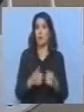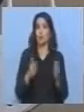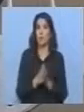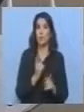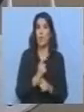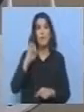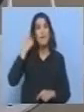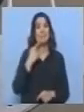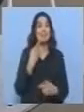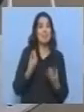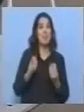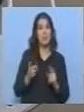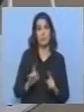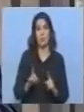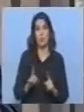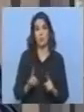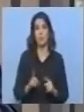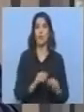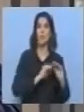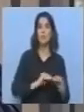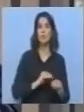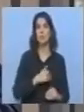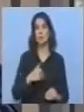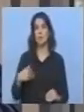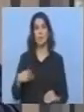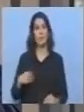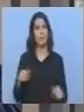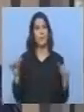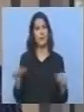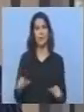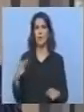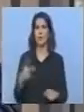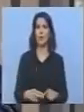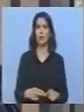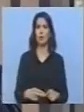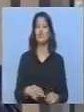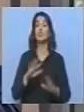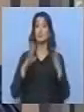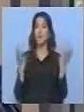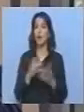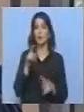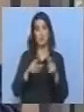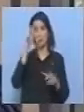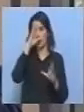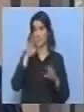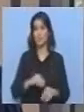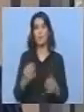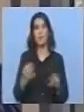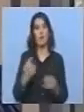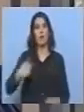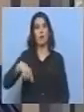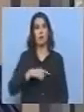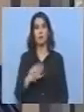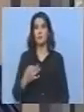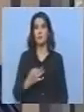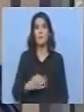tão afetada quanto foi a educação e a saúde. E eu acho que as pessoas não têm, em geral, a noção de como nós estamos, de facto, a